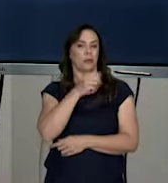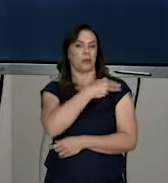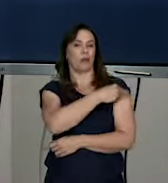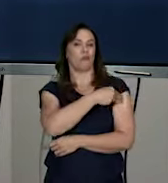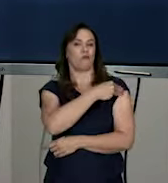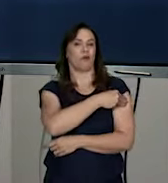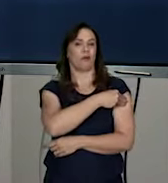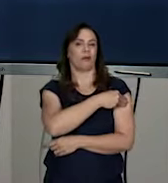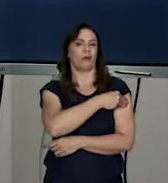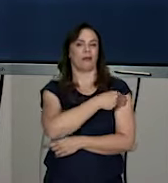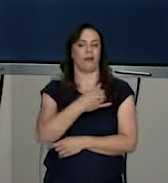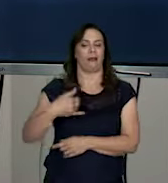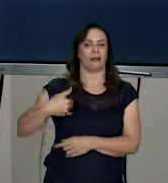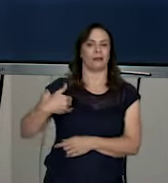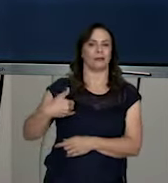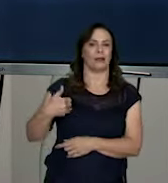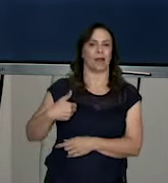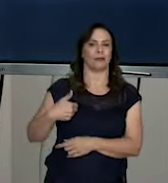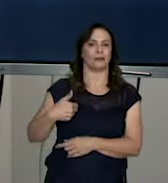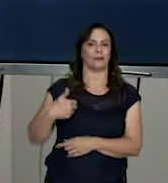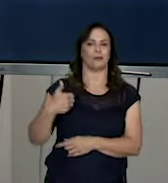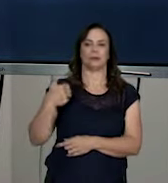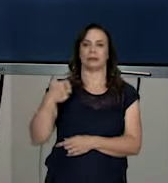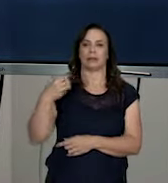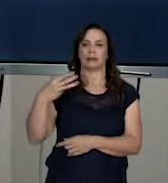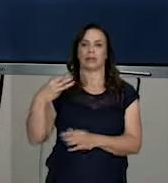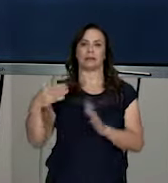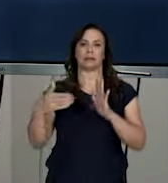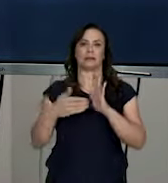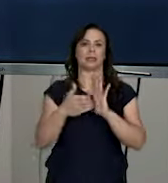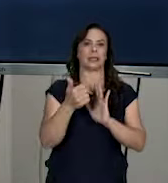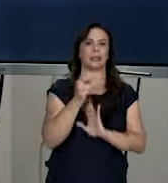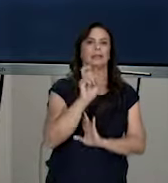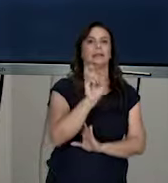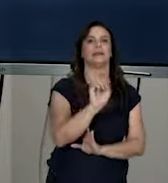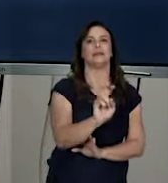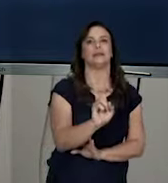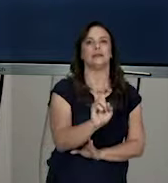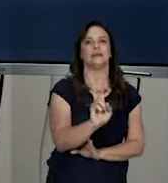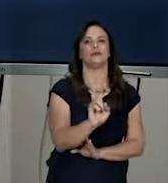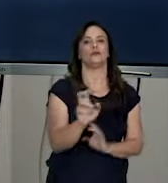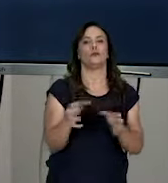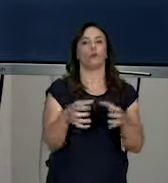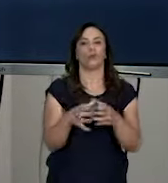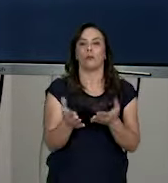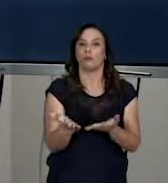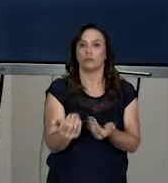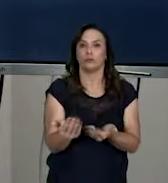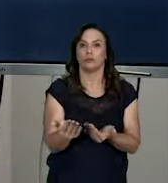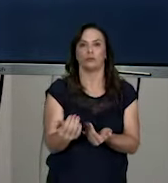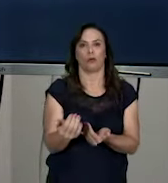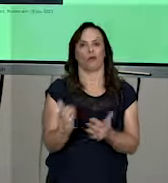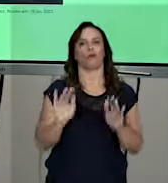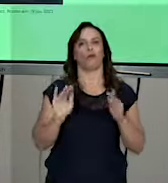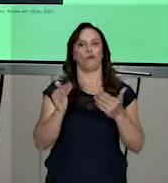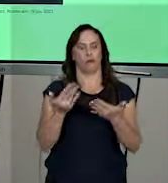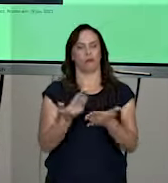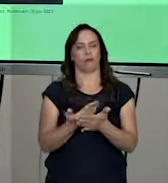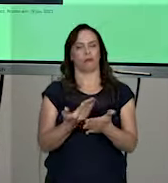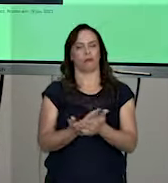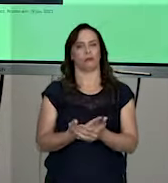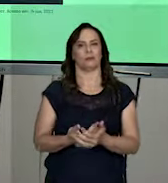anos de idade. Ou seja, é a juventude para a qual nós estamos indo direcionar essa aula.